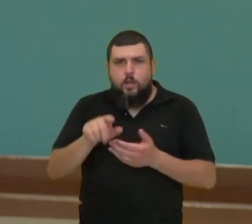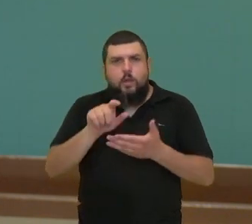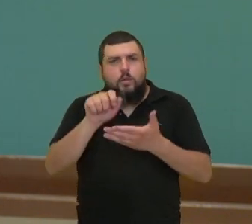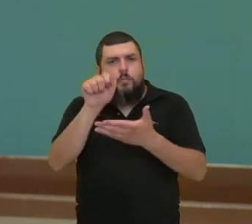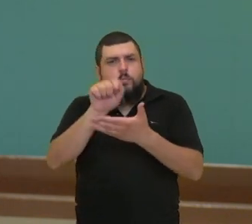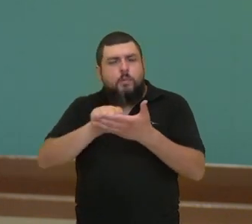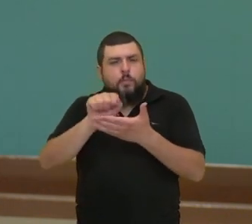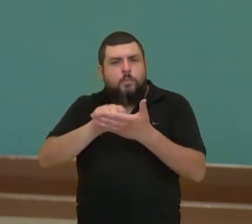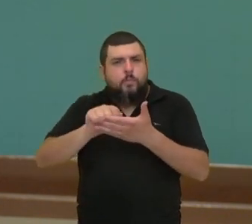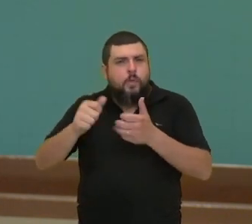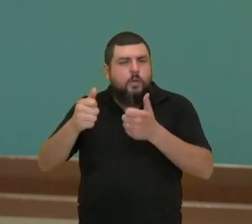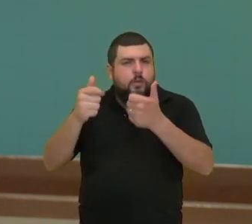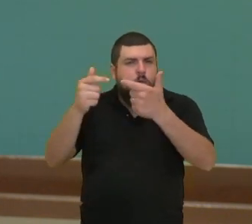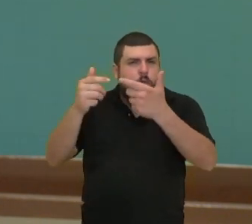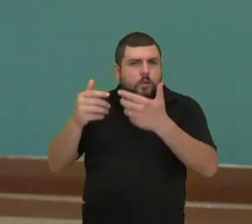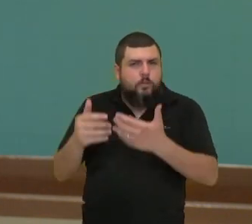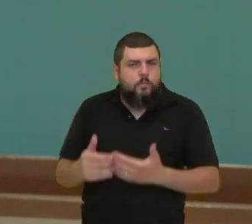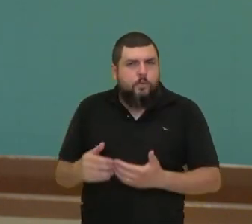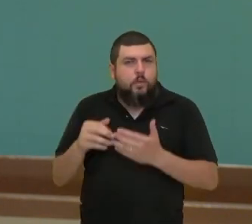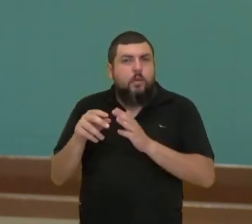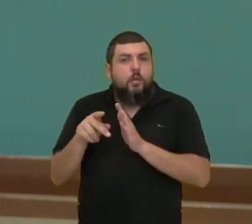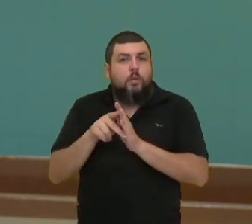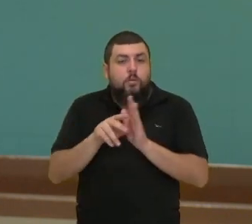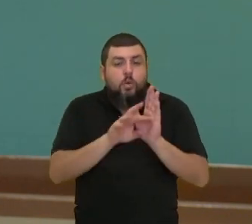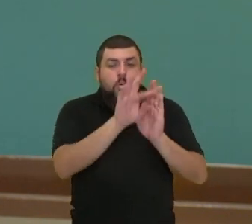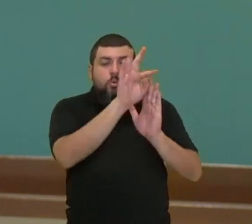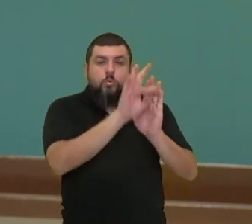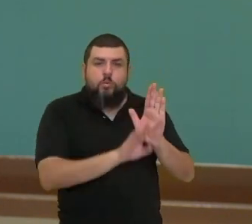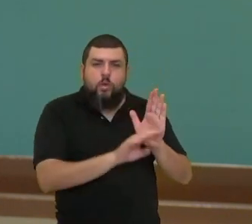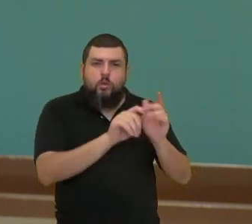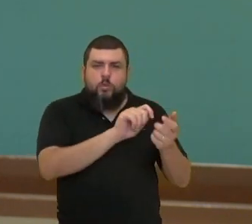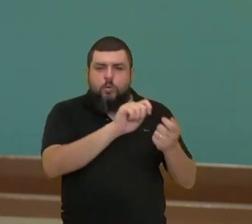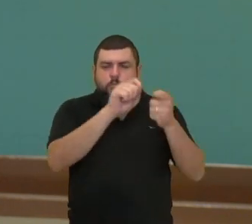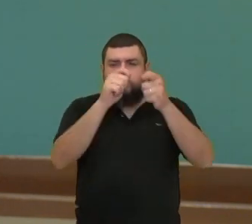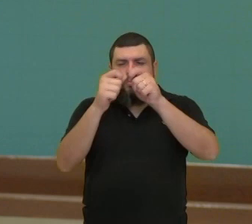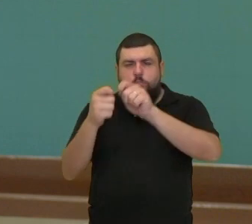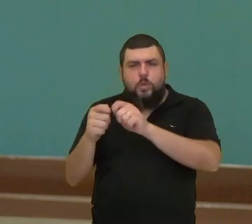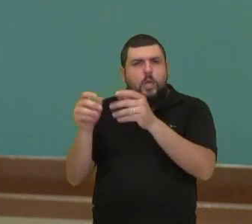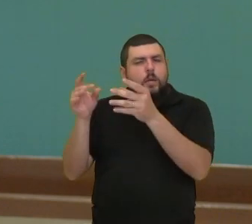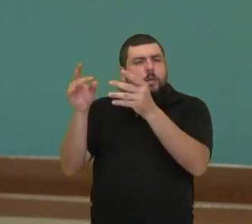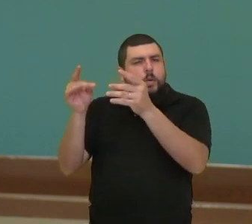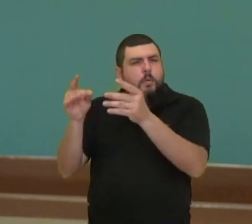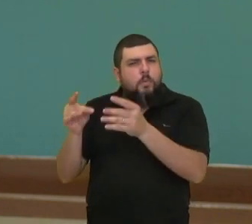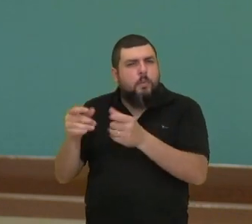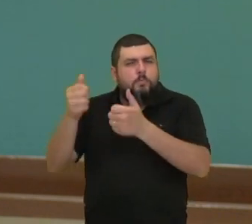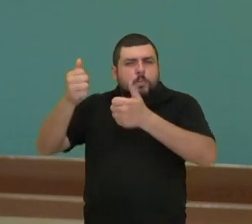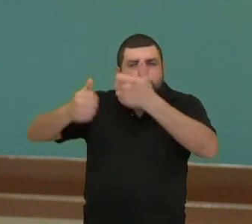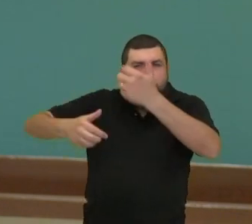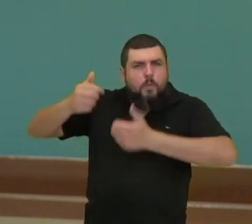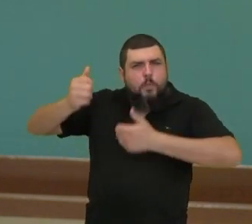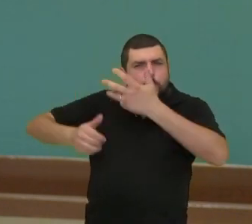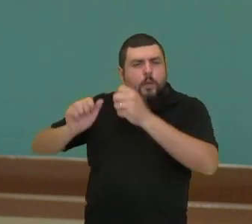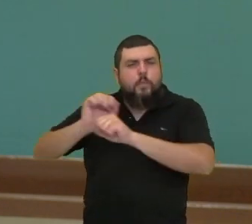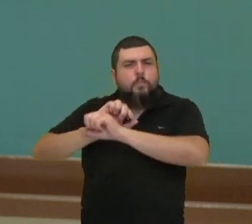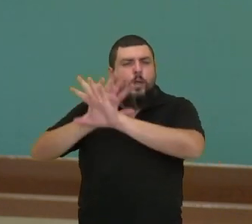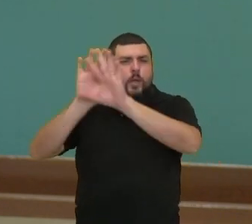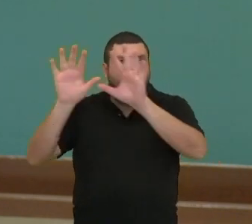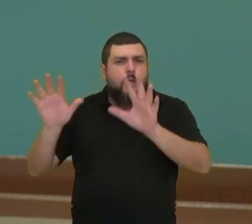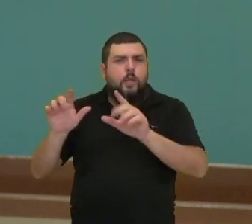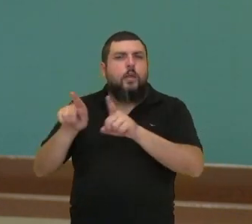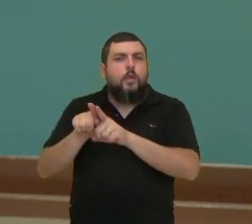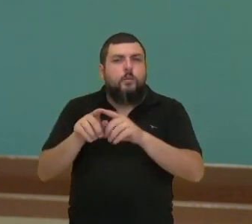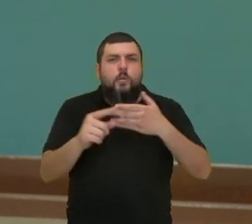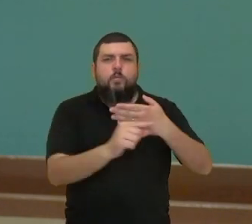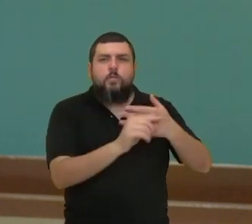explicação de um texto, no qual eu sempre tenho que colocar ali a fonte de onde eu tirei aquela